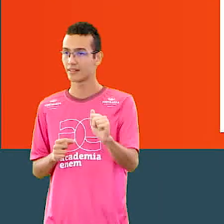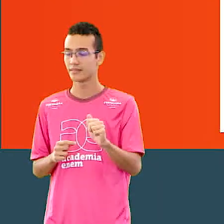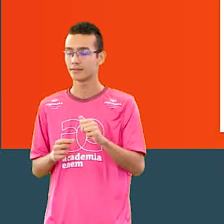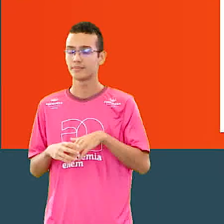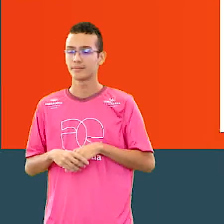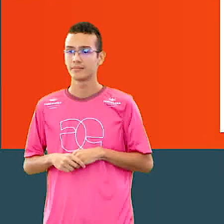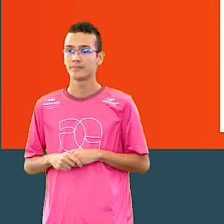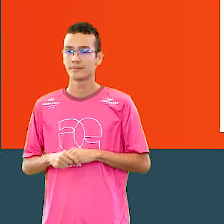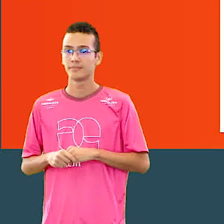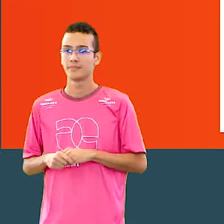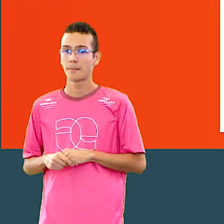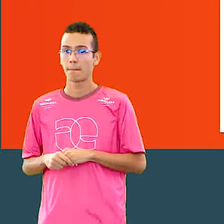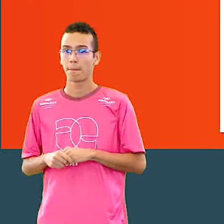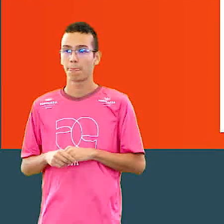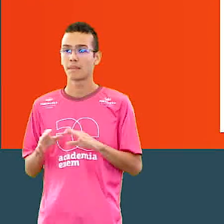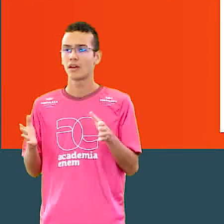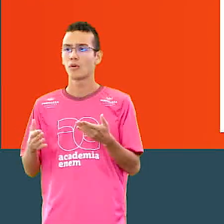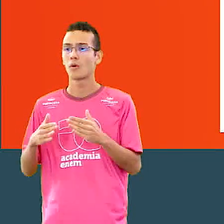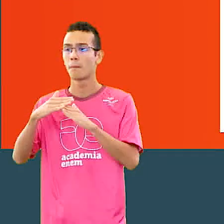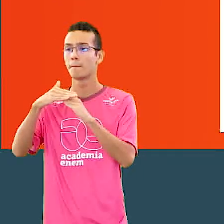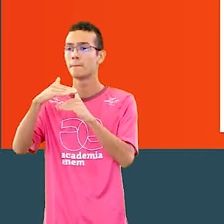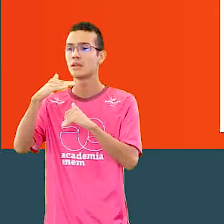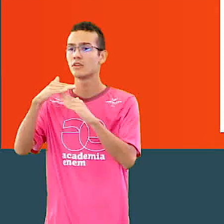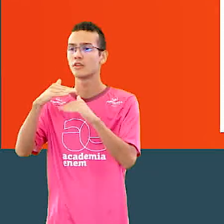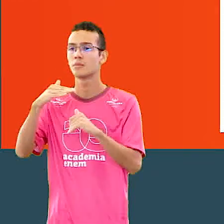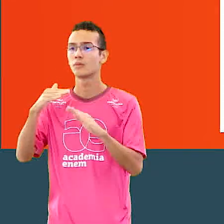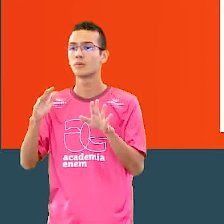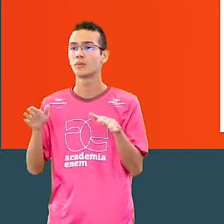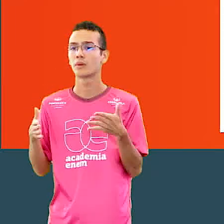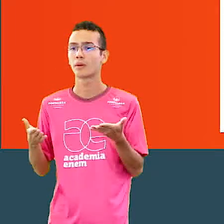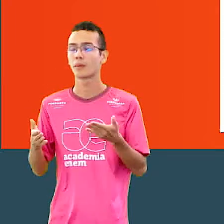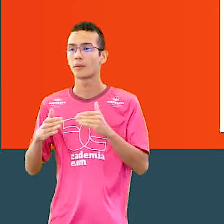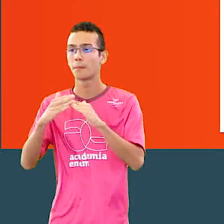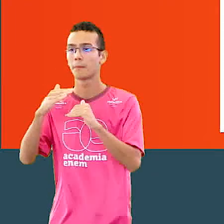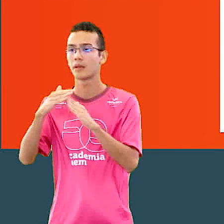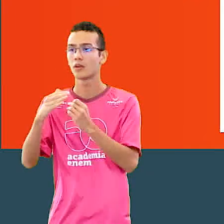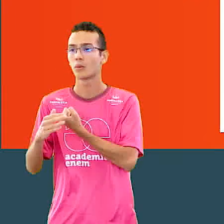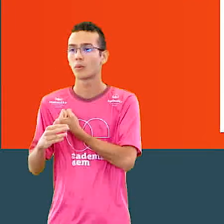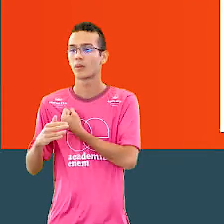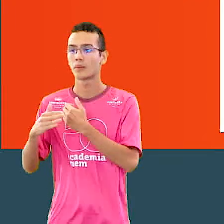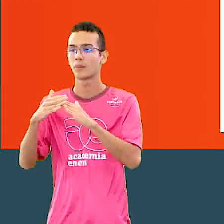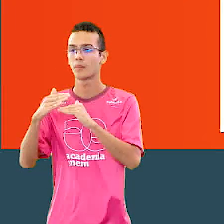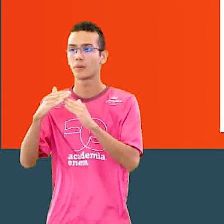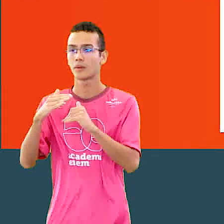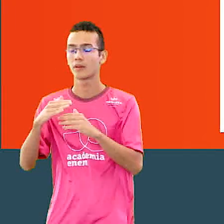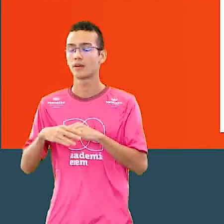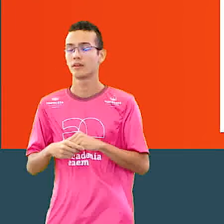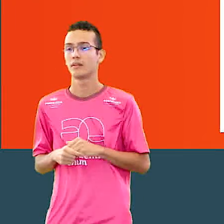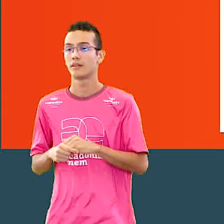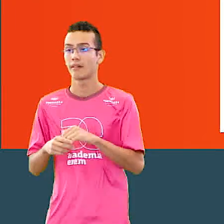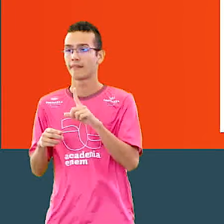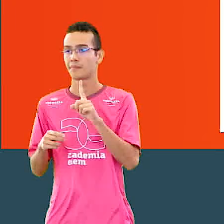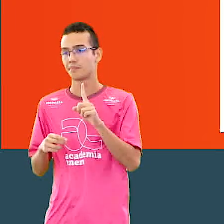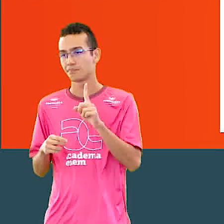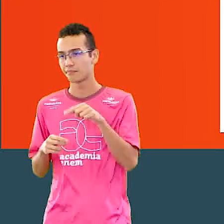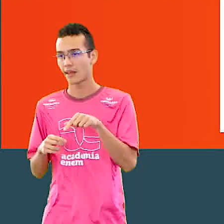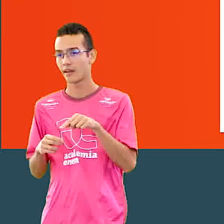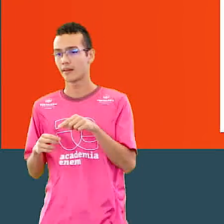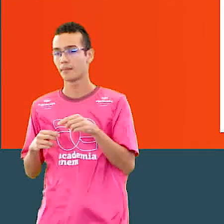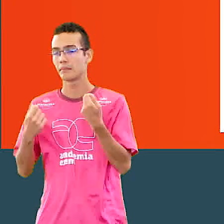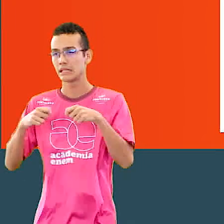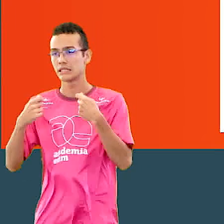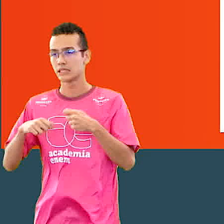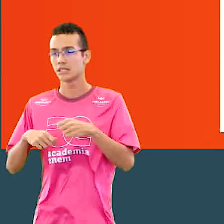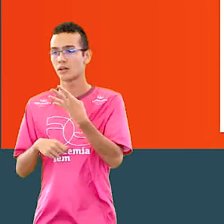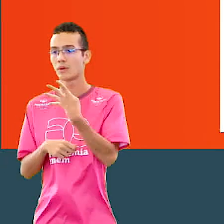E qual é o mínimo? O mínimo da nota para se concorrer a um fiéis? 450, a partir de 450